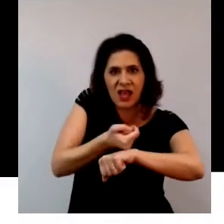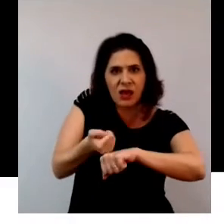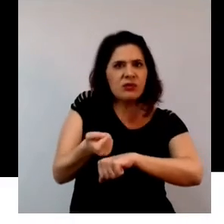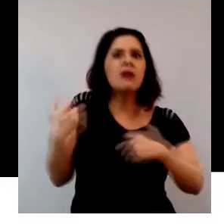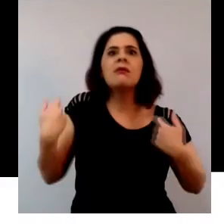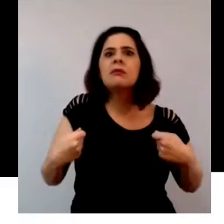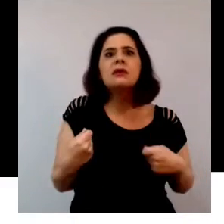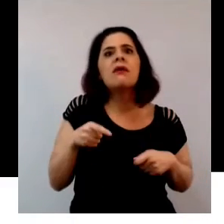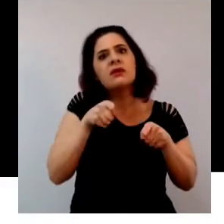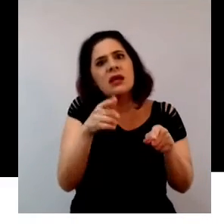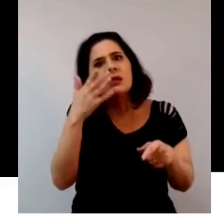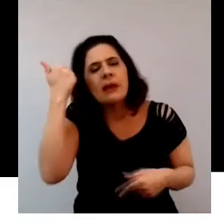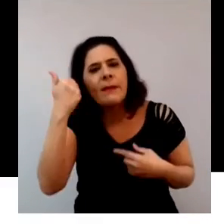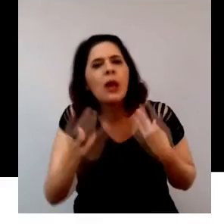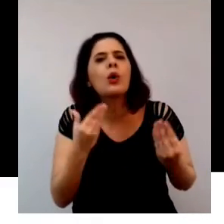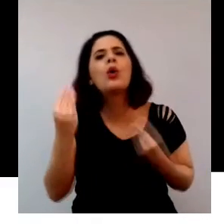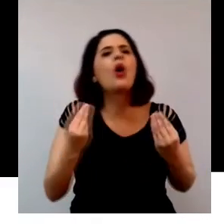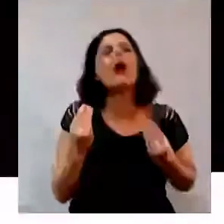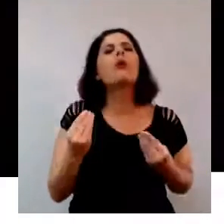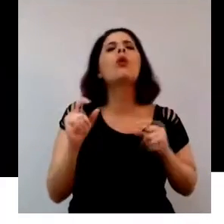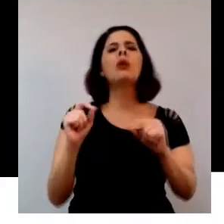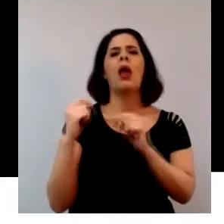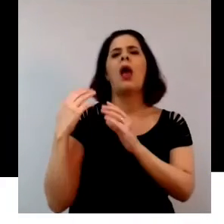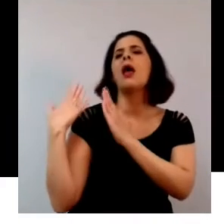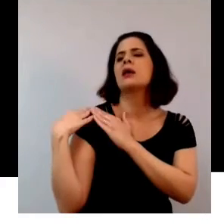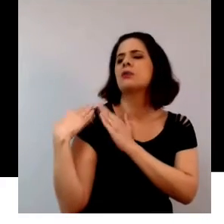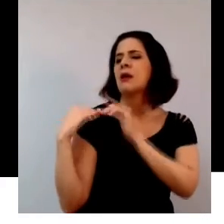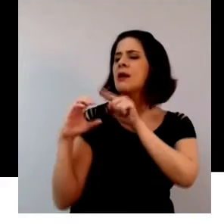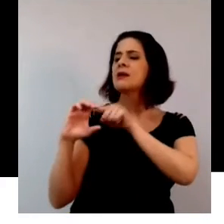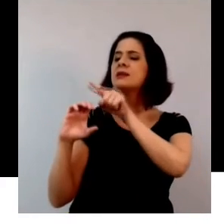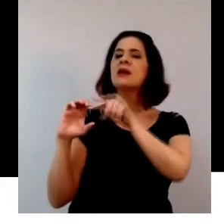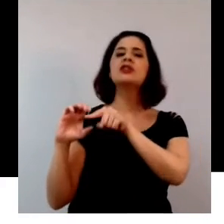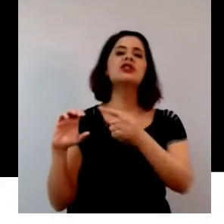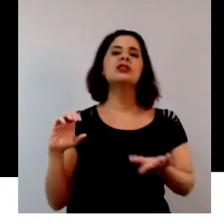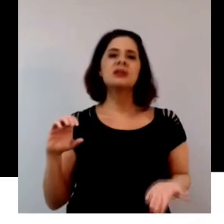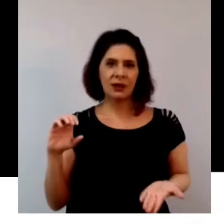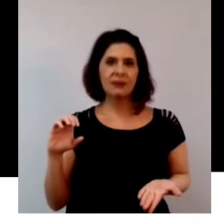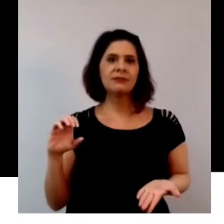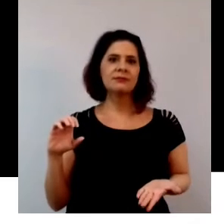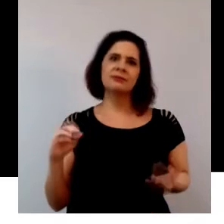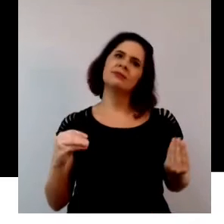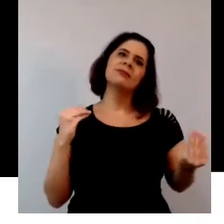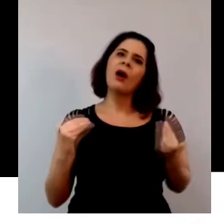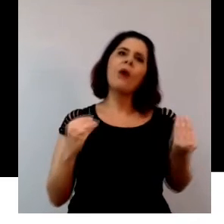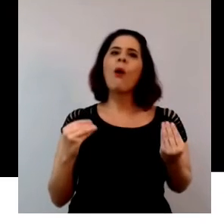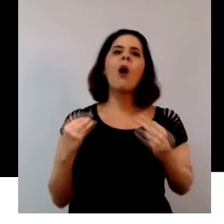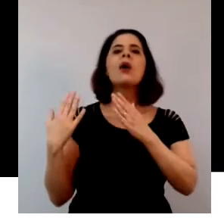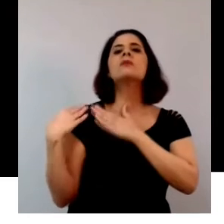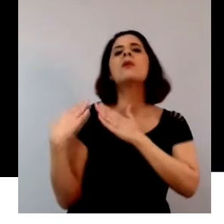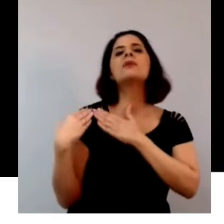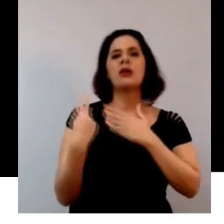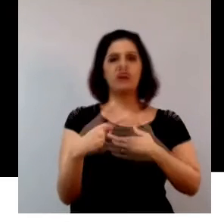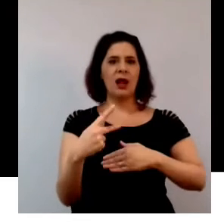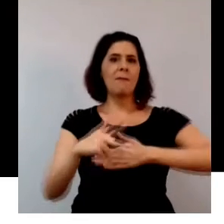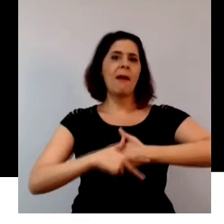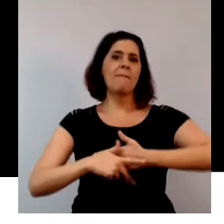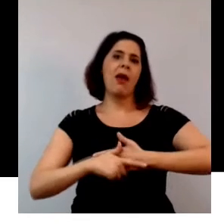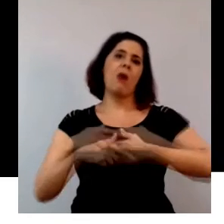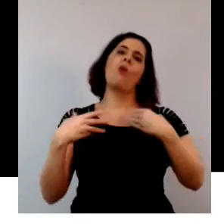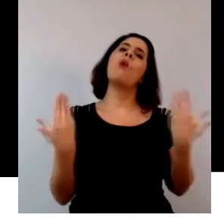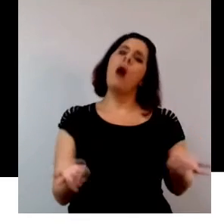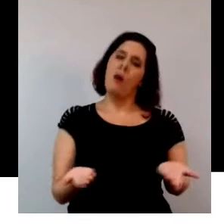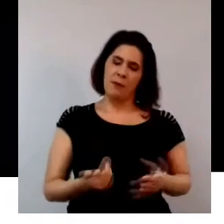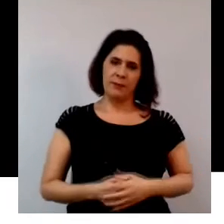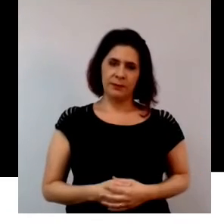que é o papel do cientista aí, da perspectiva de Jaqueline, do cientista de